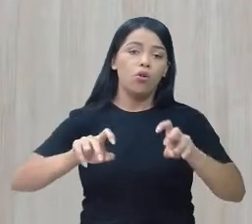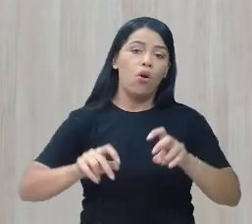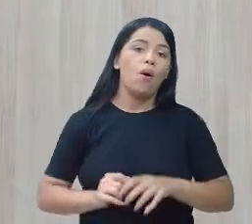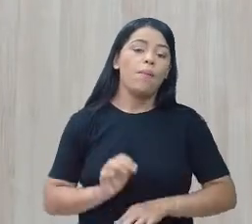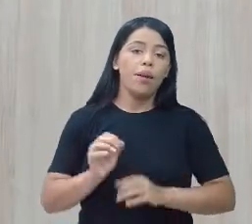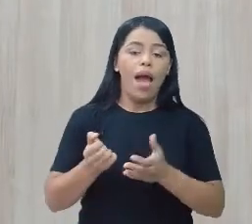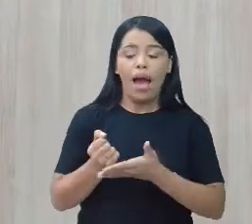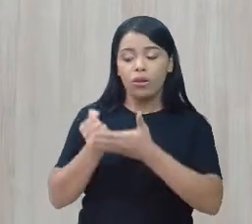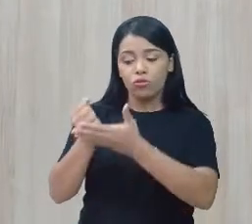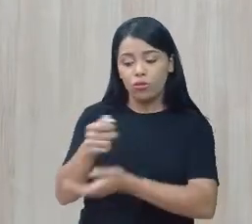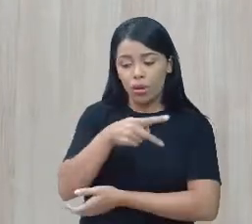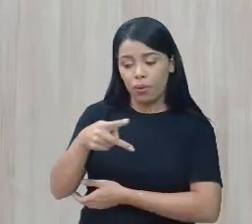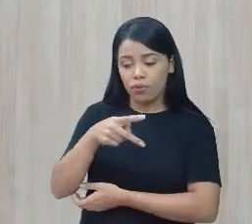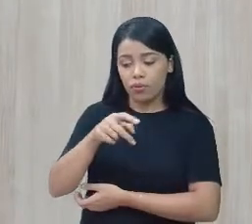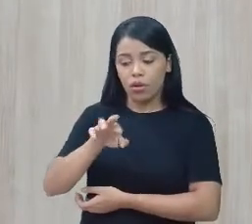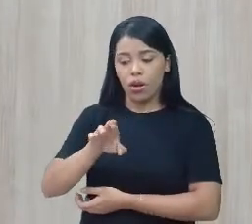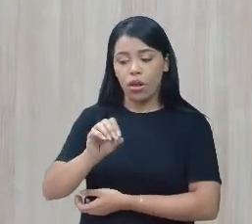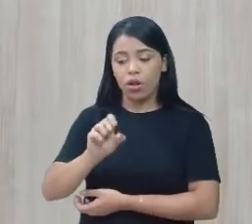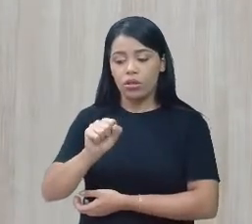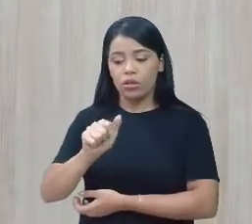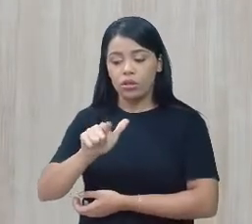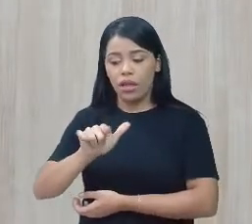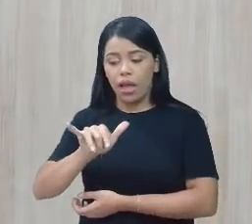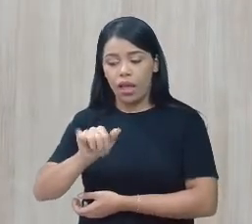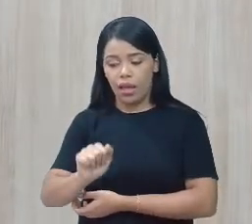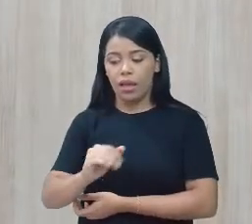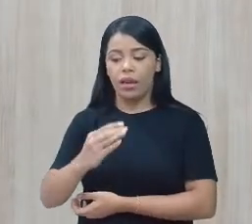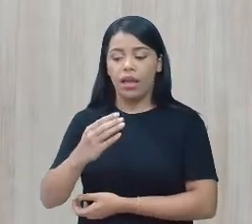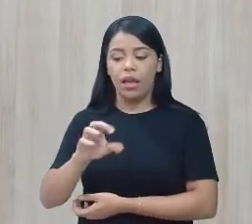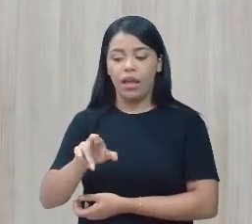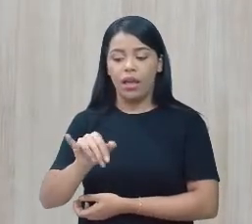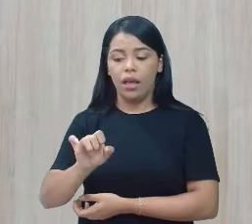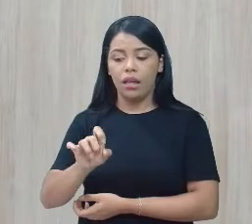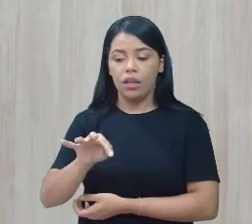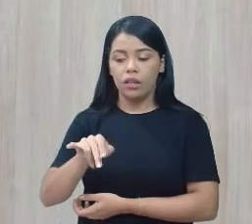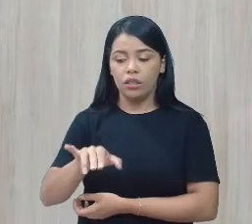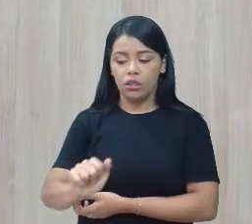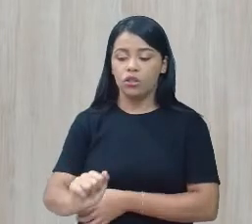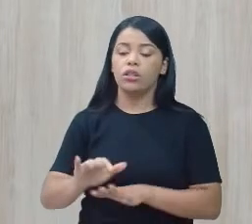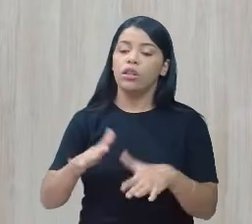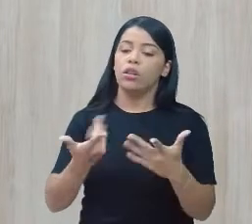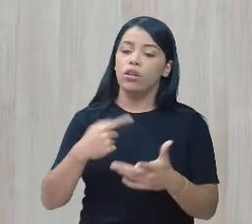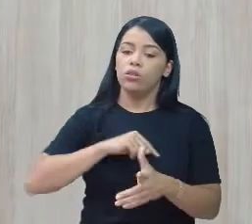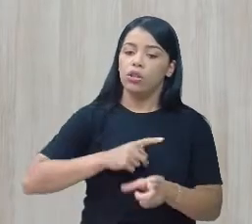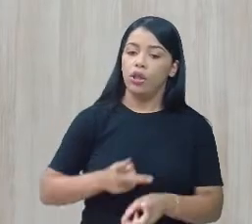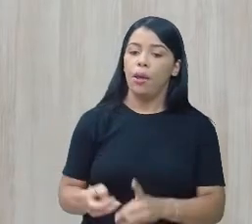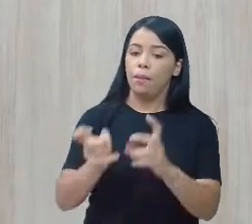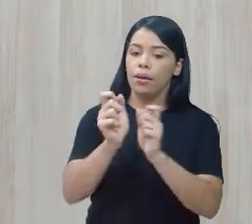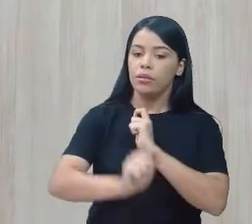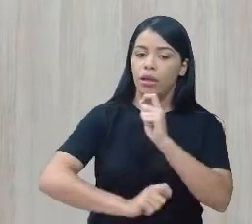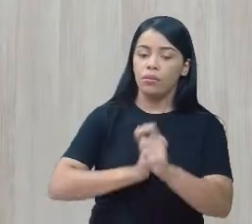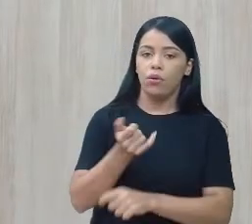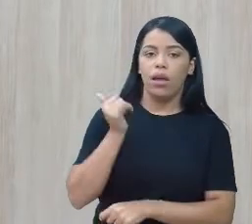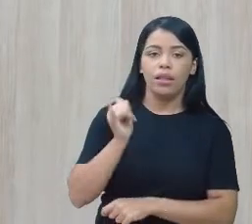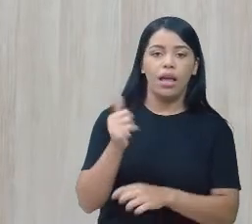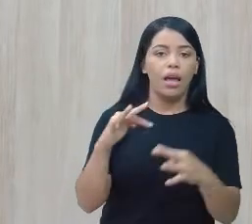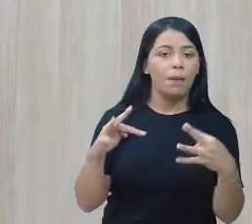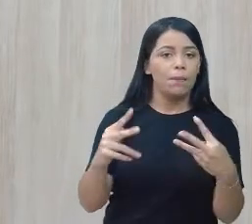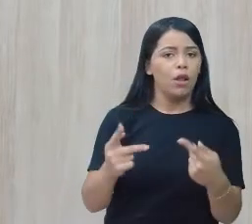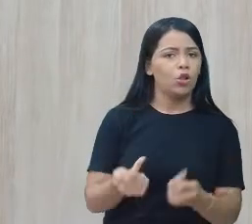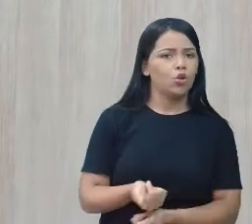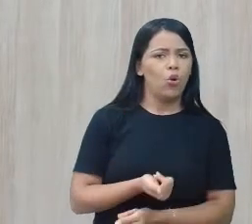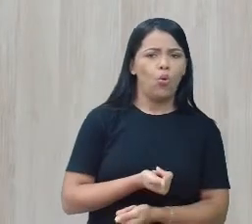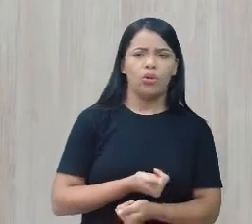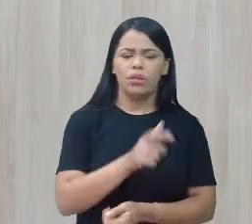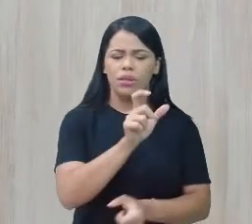da professora Rosália Cristina e Alba Regina. Então, a gente percebe aí que a narrativa, ela é para todos os públicos,